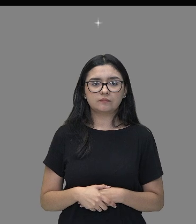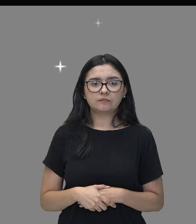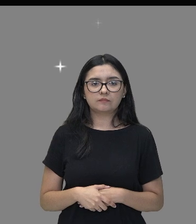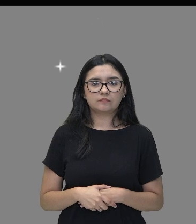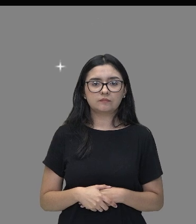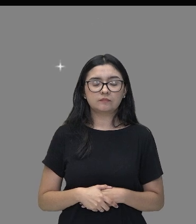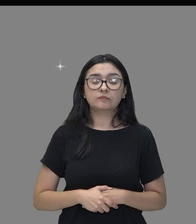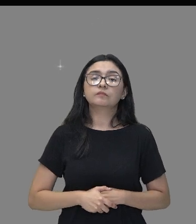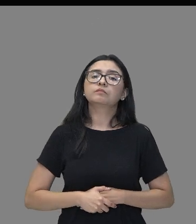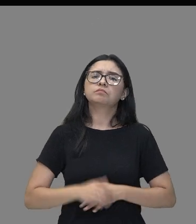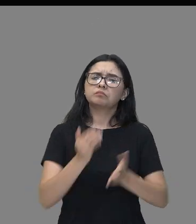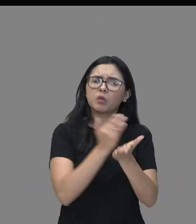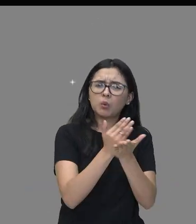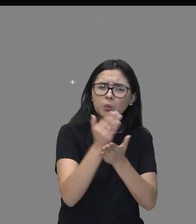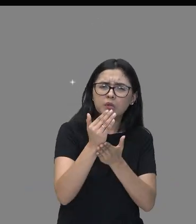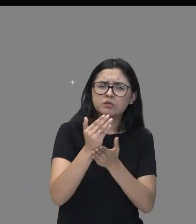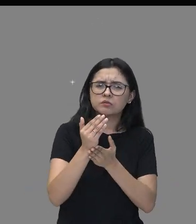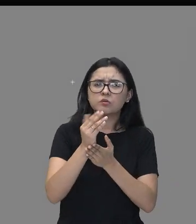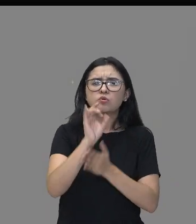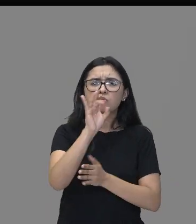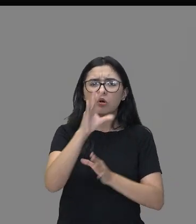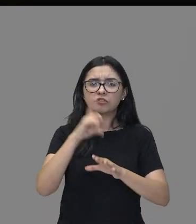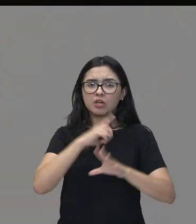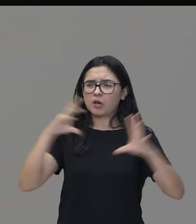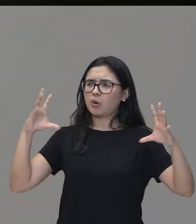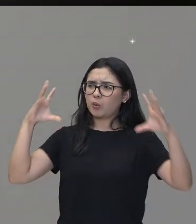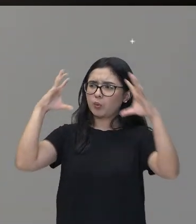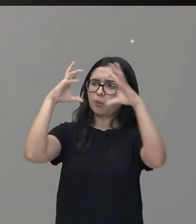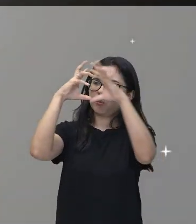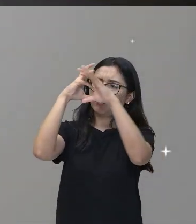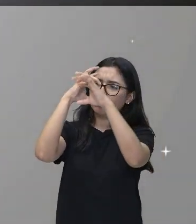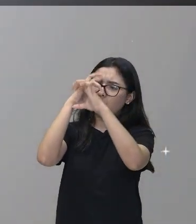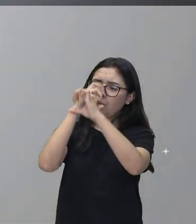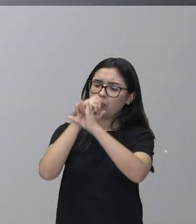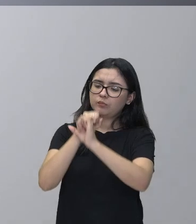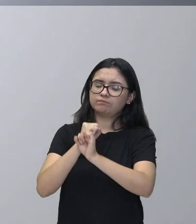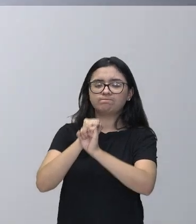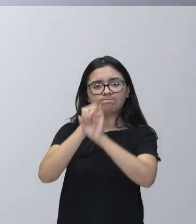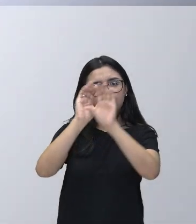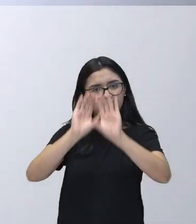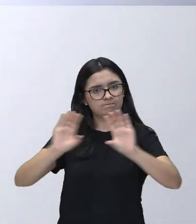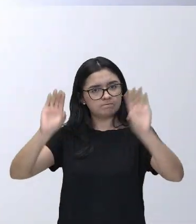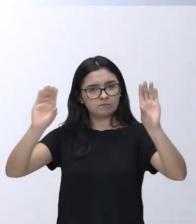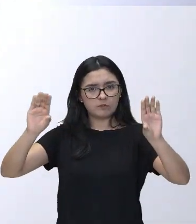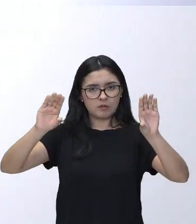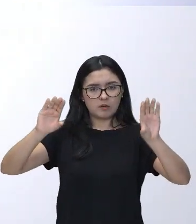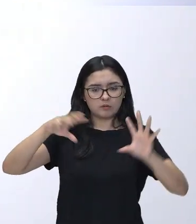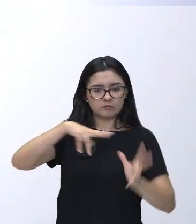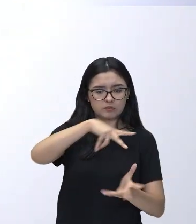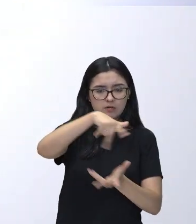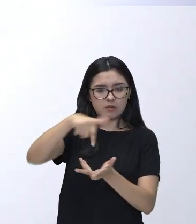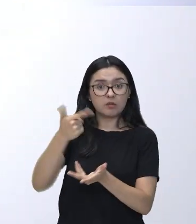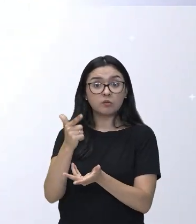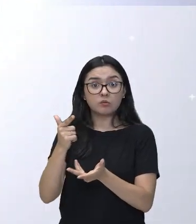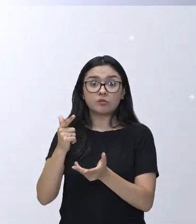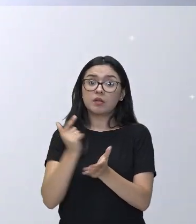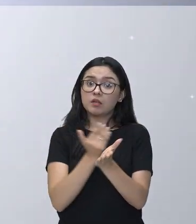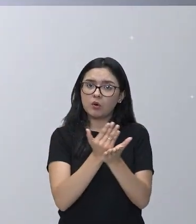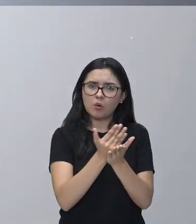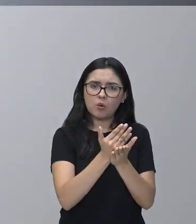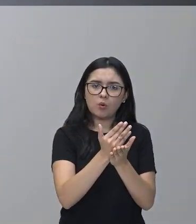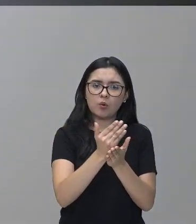No início, havia apenas escuridão. Não havia céu nem terra. Aos poucos, surge o